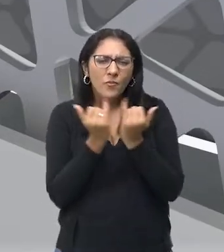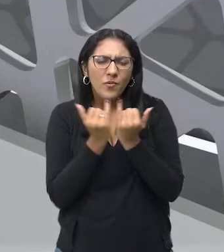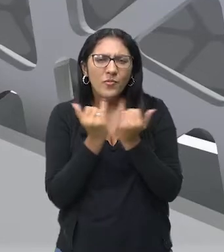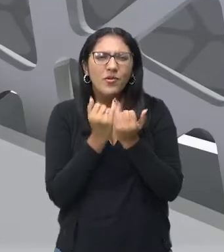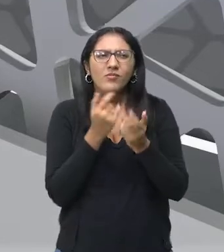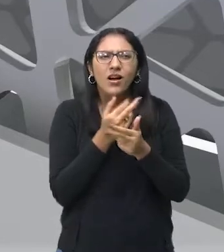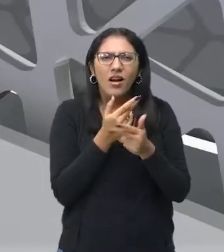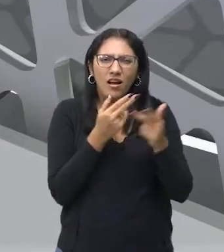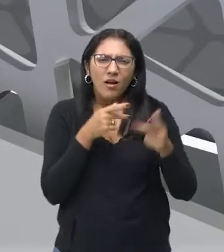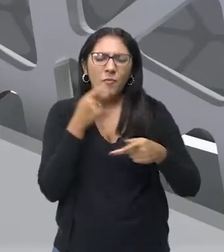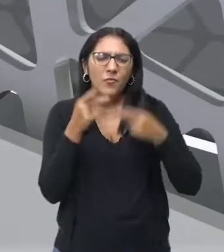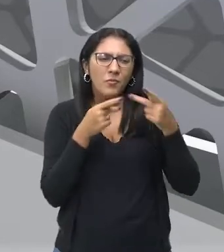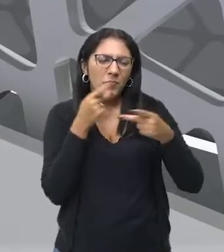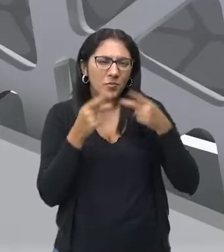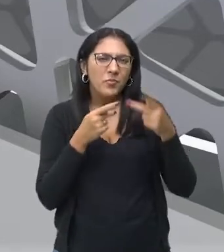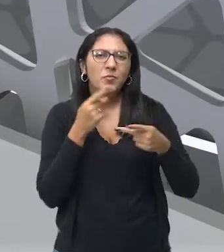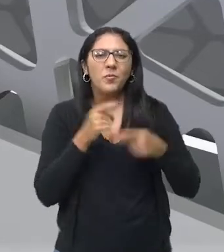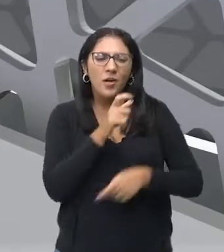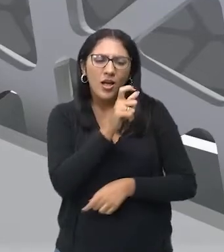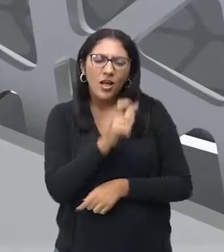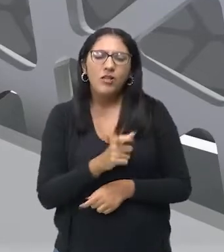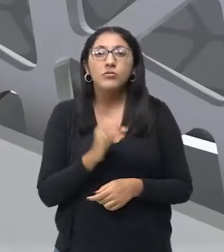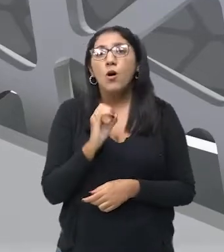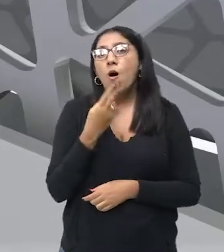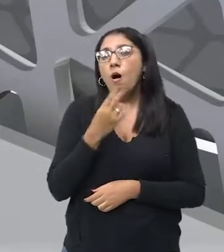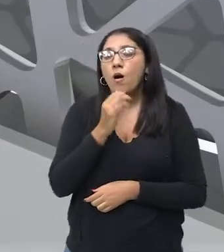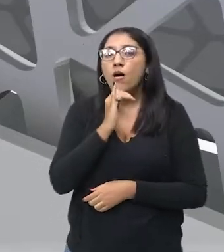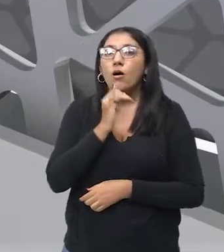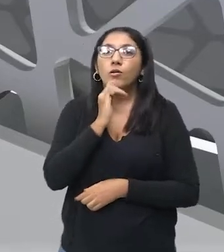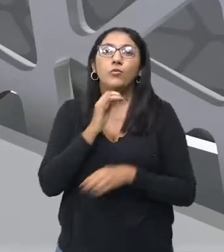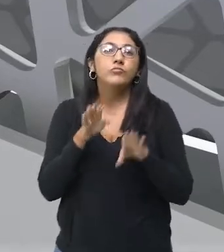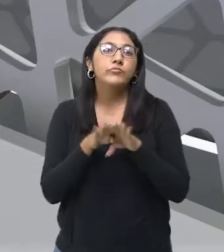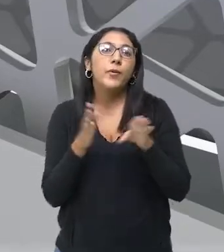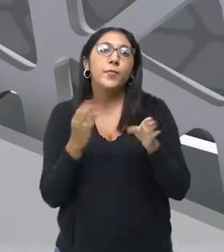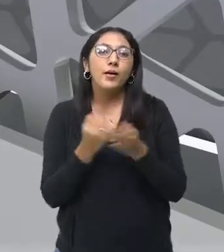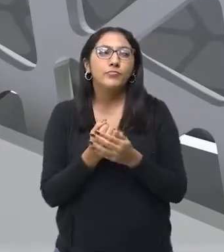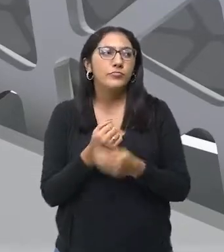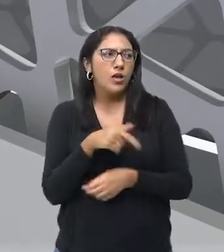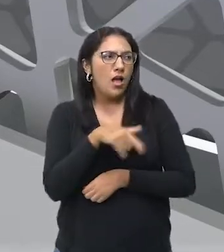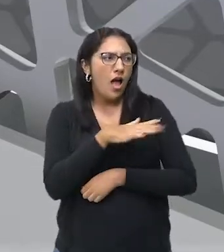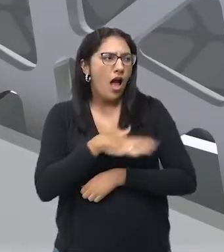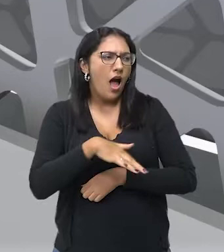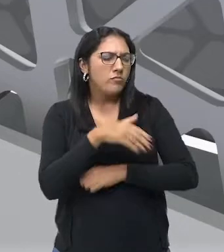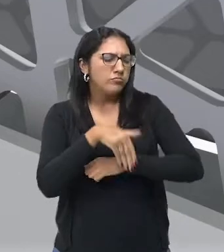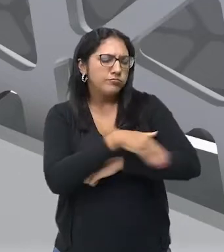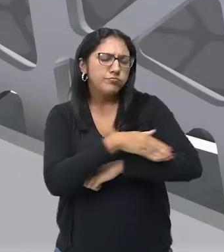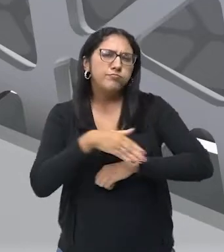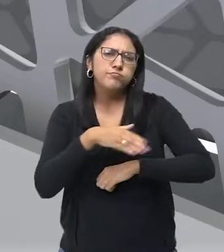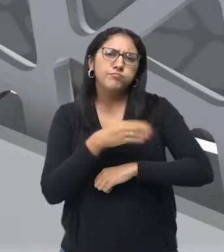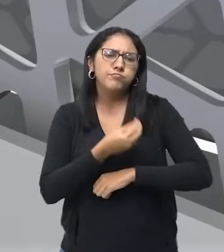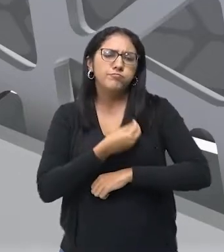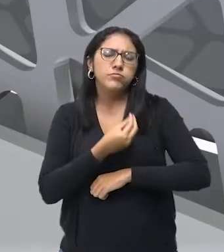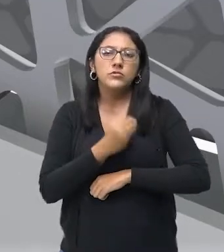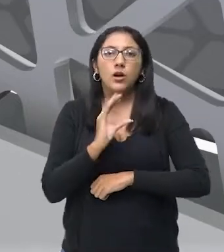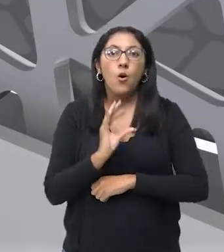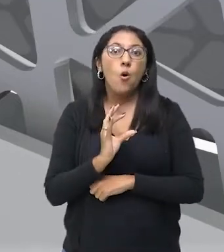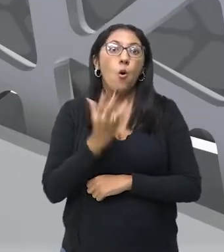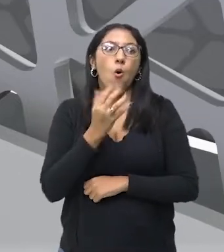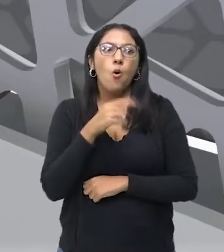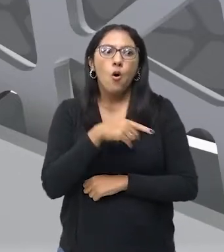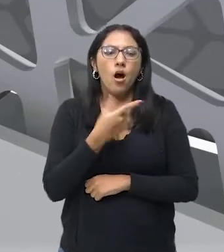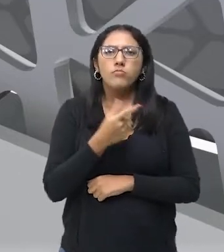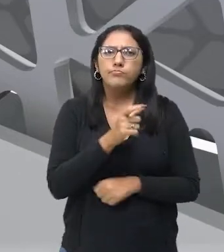opinião sobre a vida daquela pessoa. Ou de repente, ali em um bairro ou em alguma comunidade, aconteceu alguma situação